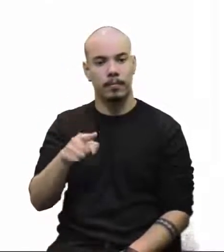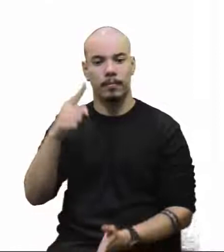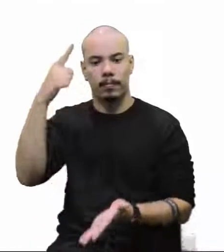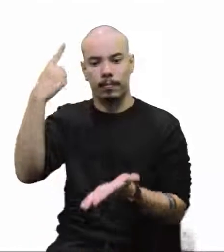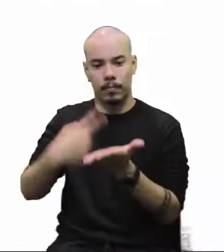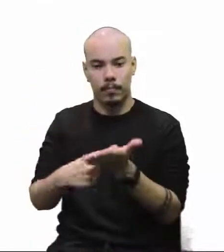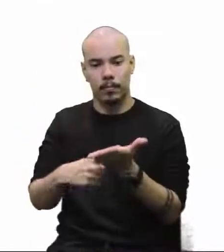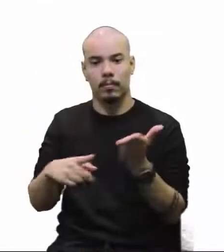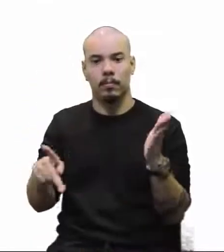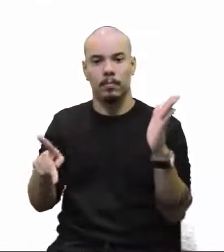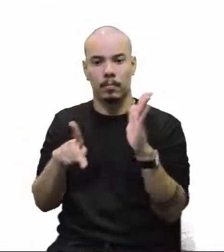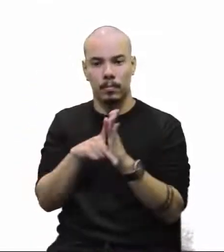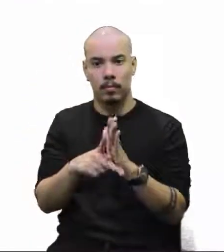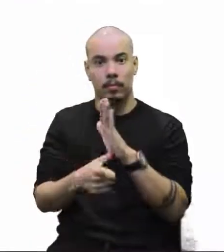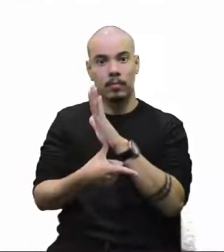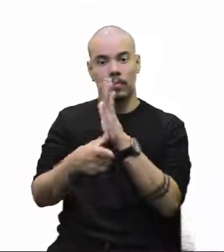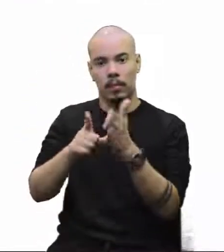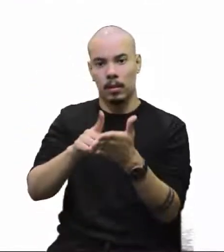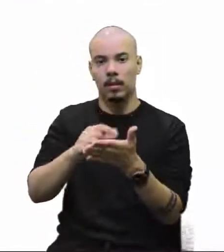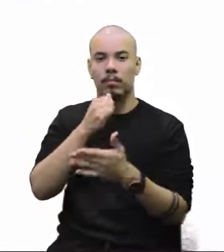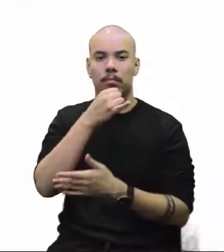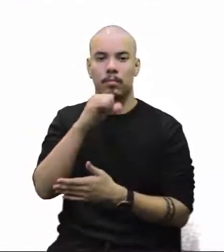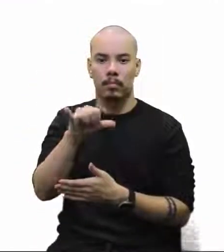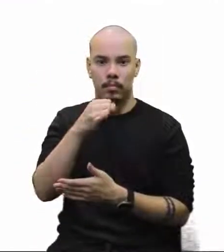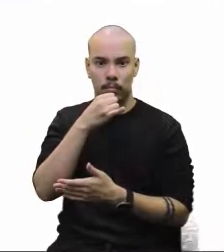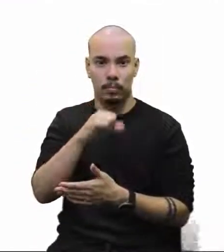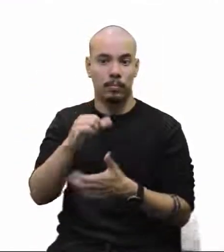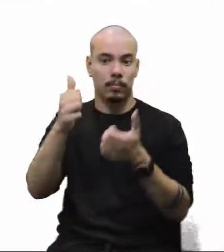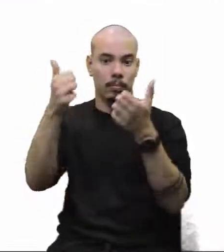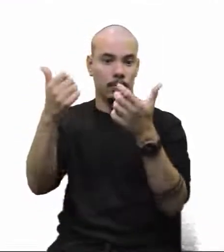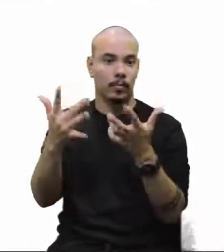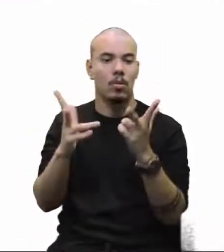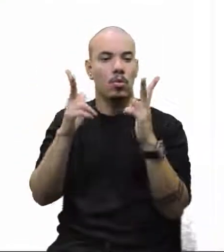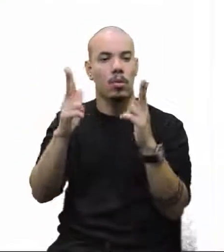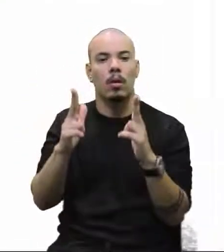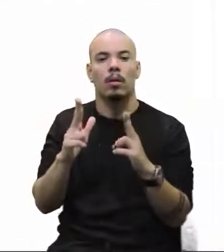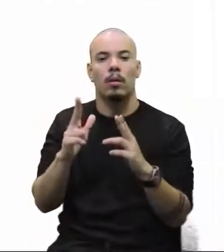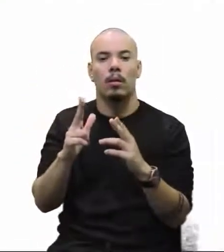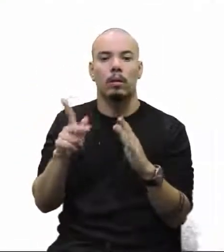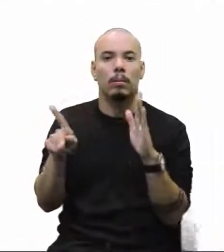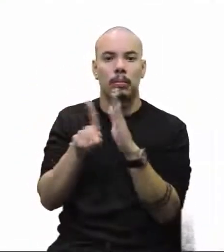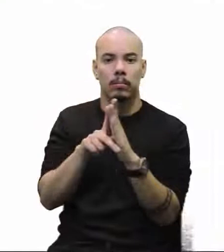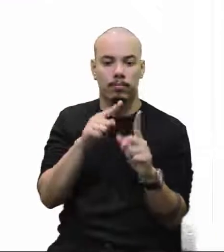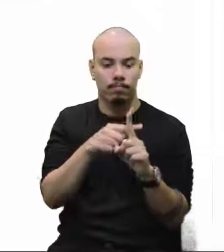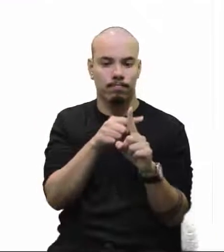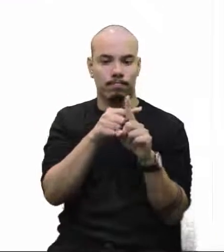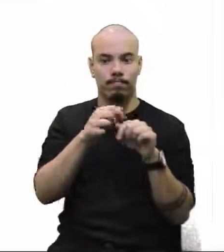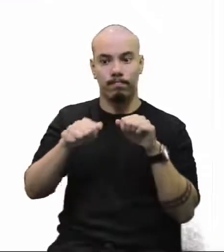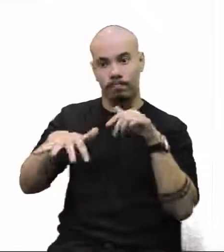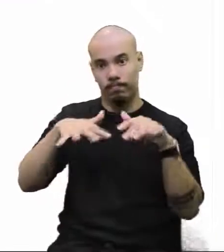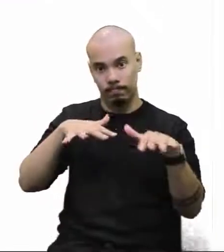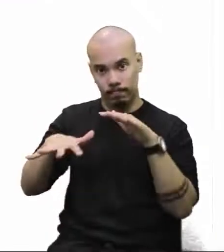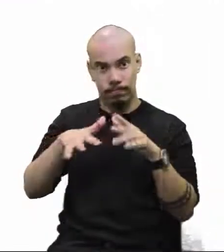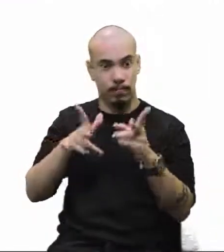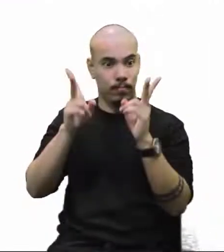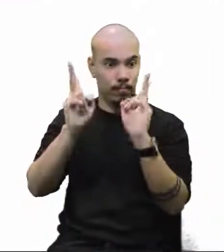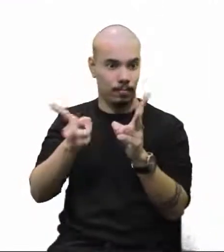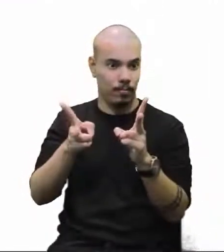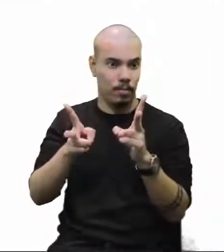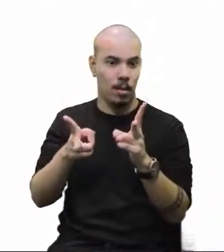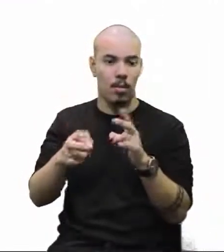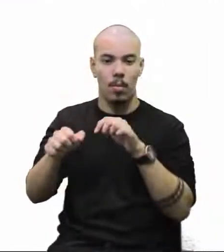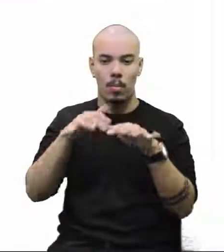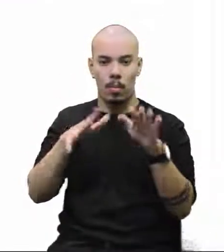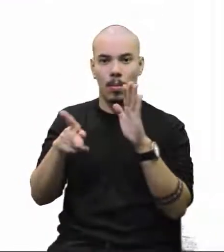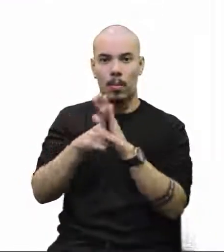da corrente elétrica, já falamos isso aqui, né? É como se as cargas positivas se movimentassem, é o mesmo do movimento das